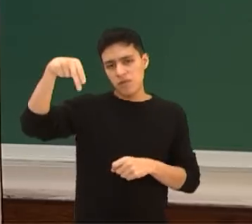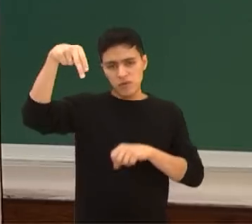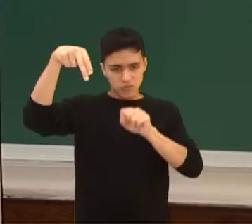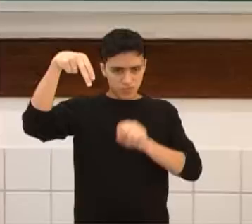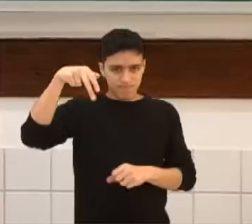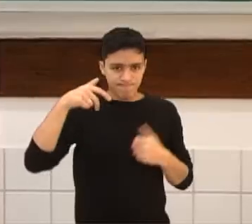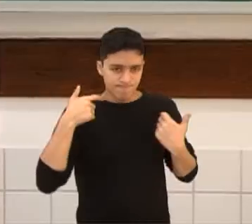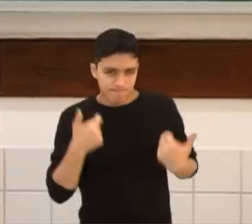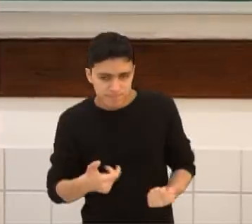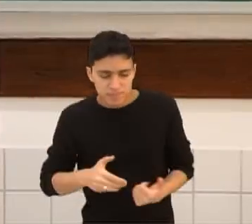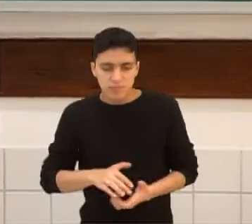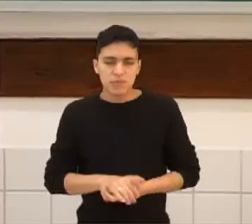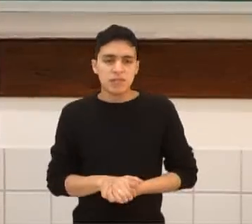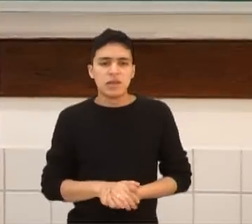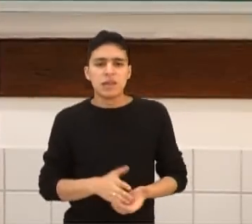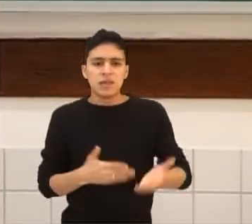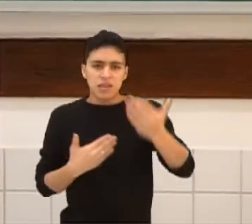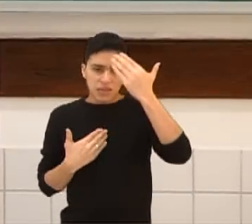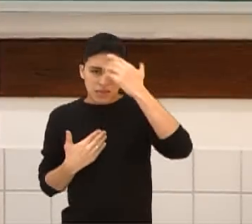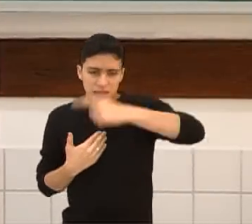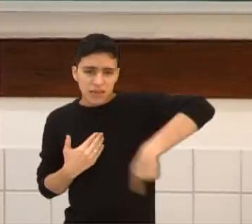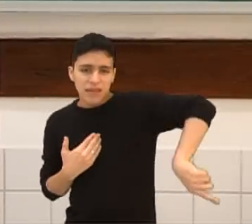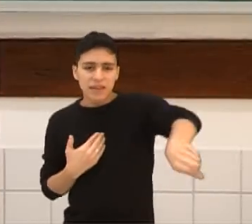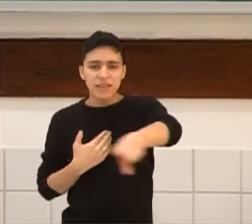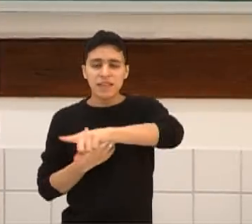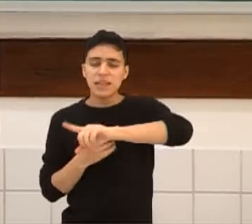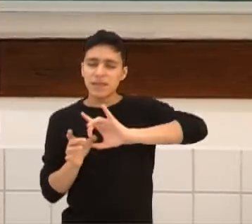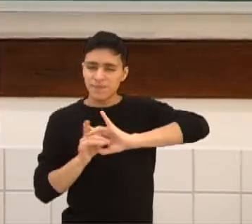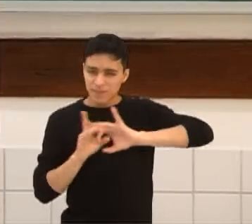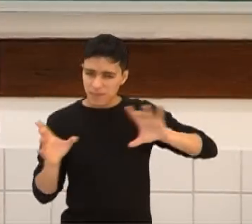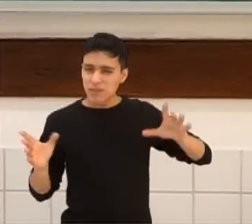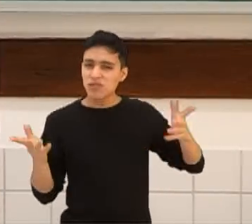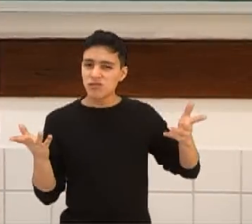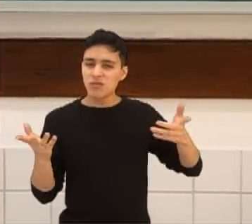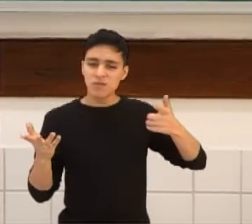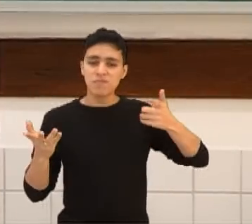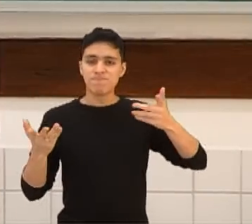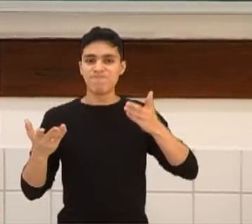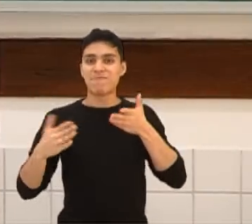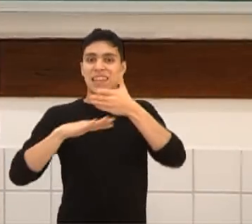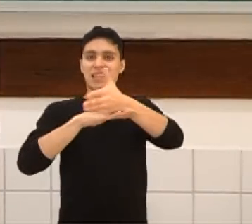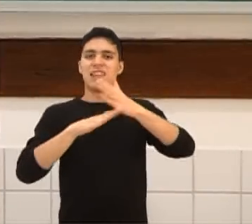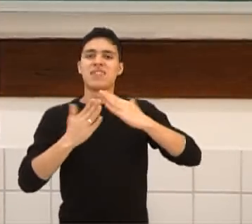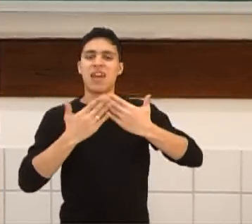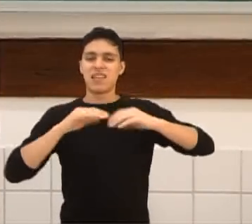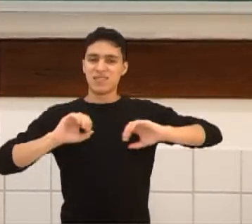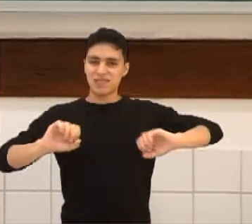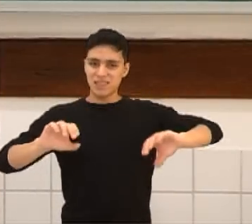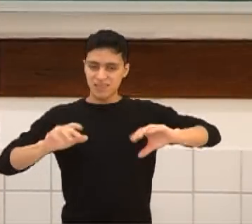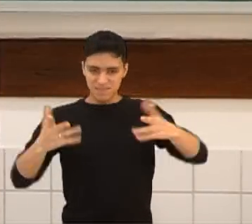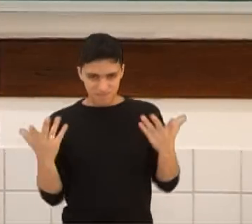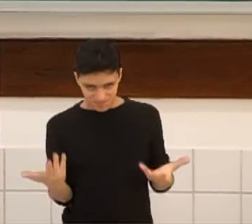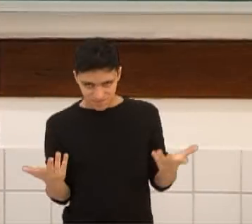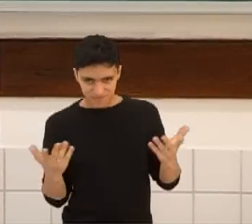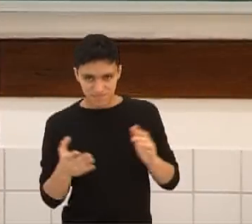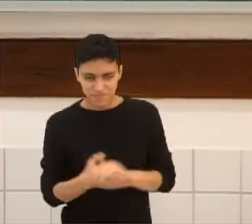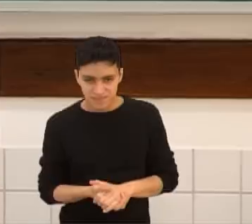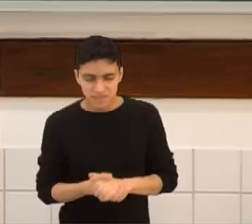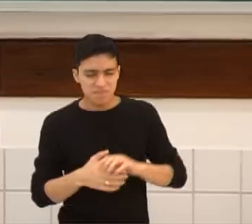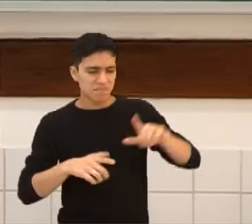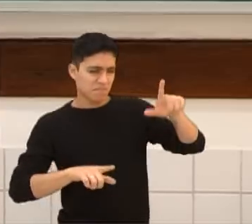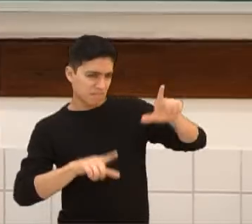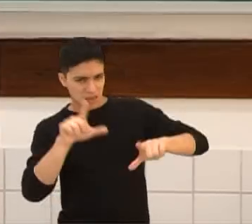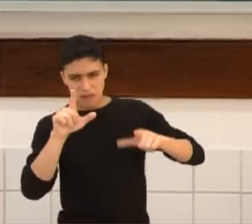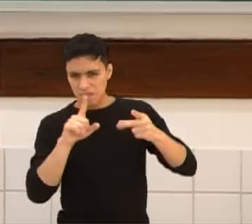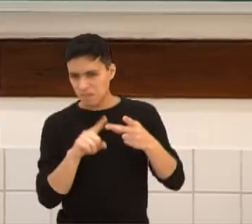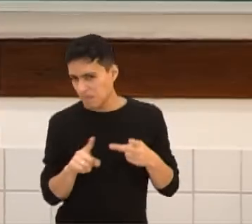sul. Muito obrigado a você que está permitindo a nossa entrada aí na sua residência, quer você esteja permitindo a nossa entrada pela